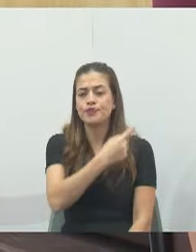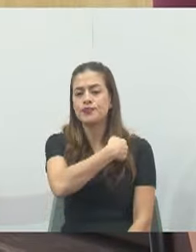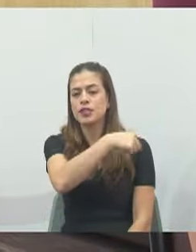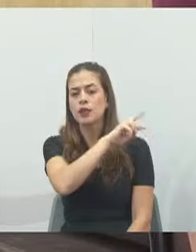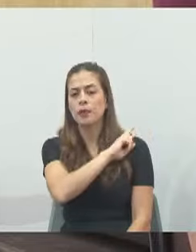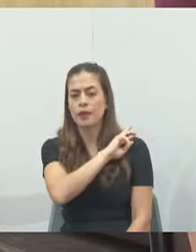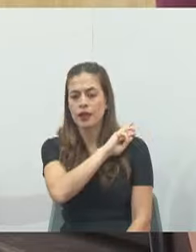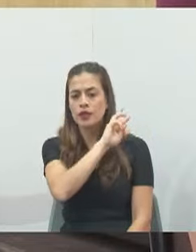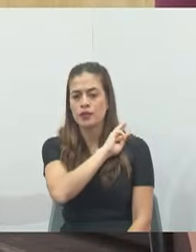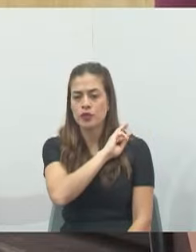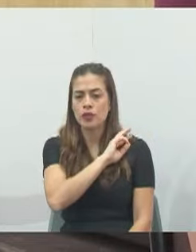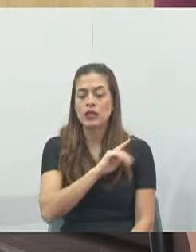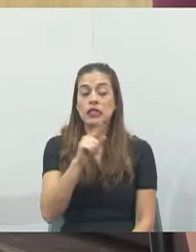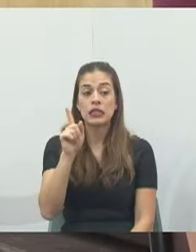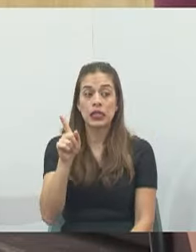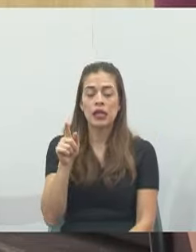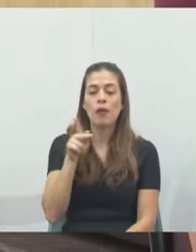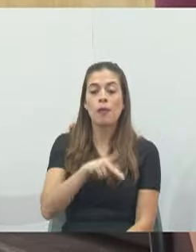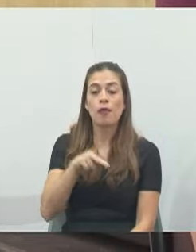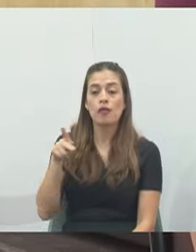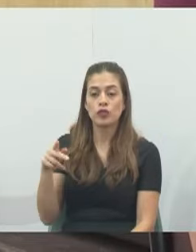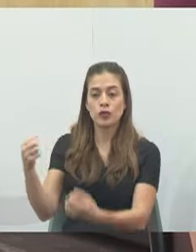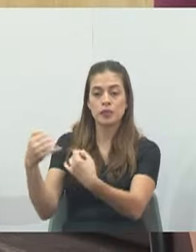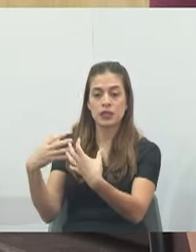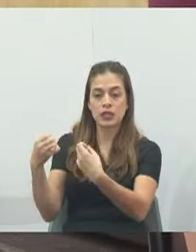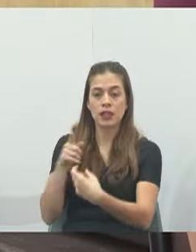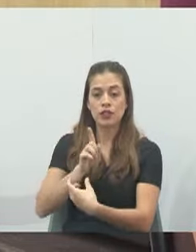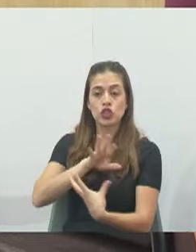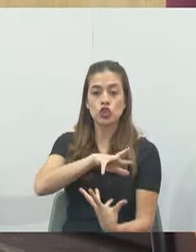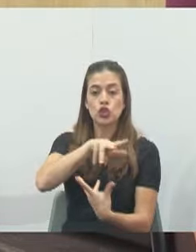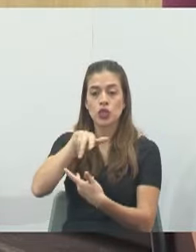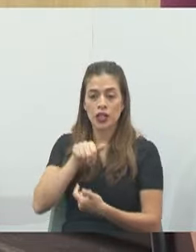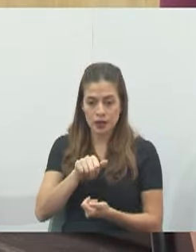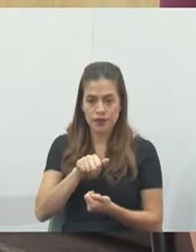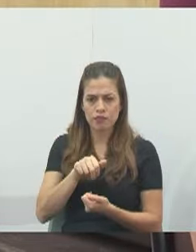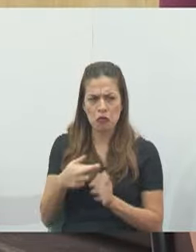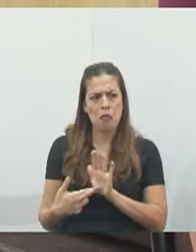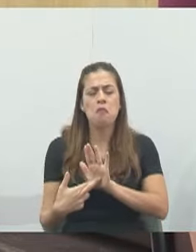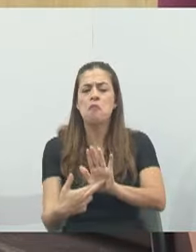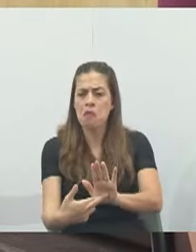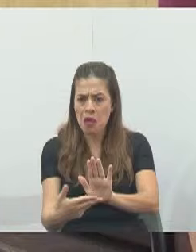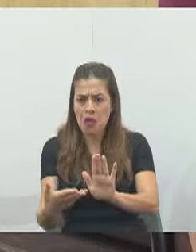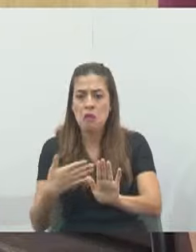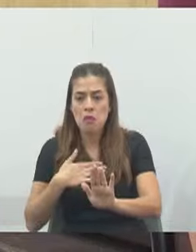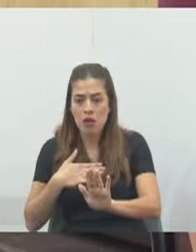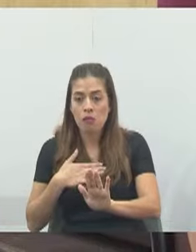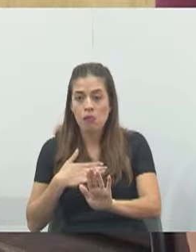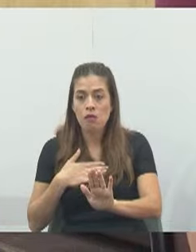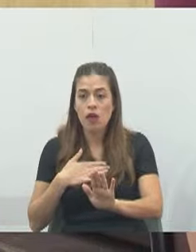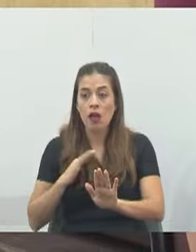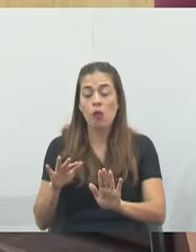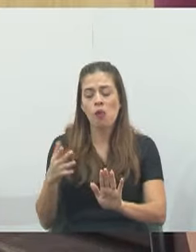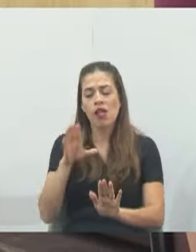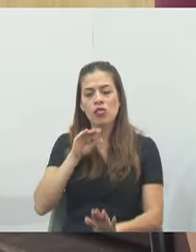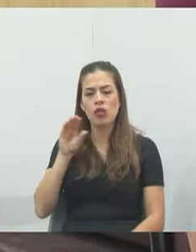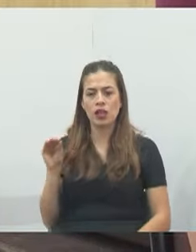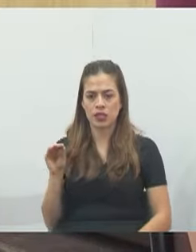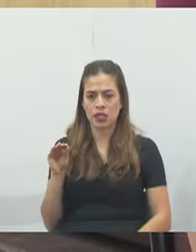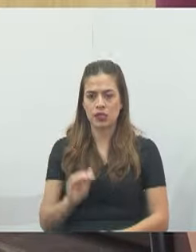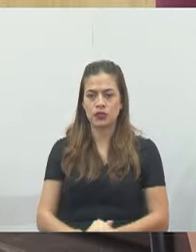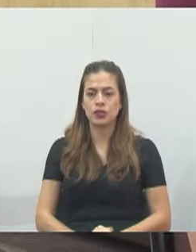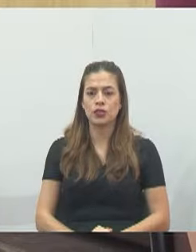o Fabrício era meu professor de geografia. Foi uma referência para mim quando